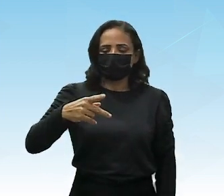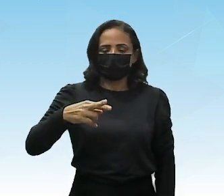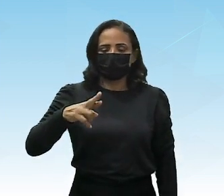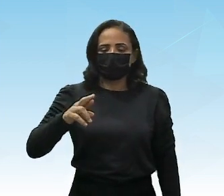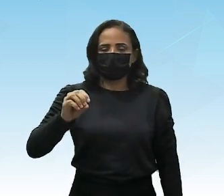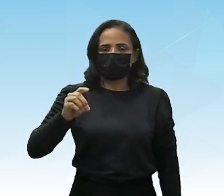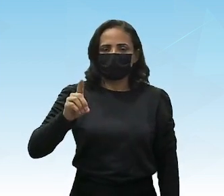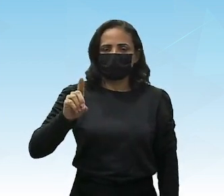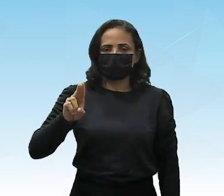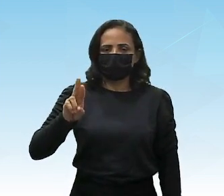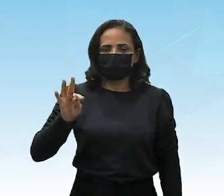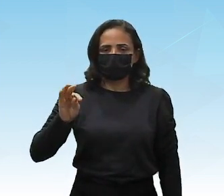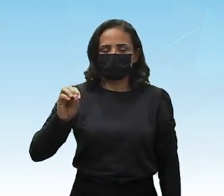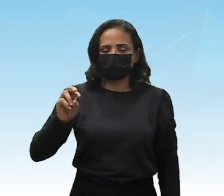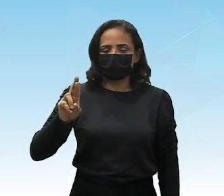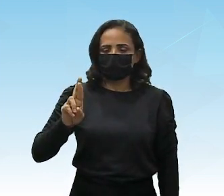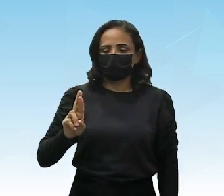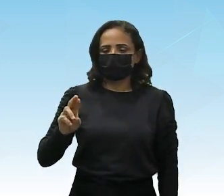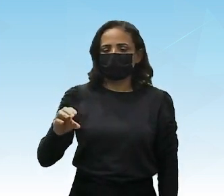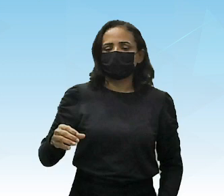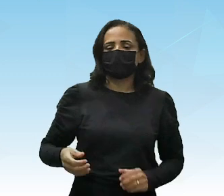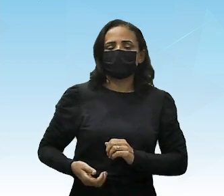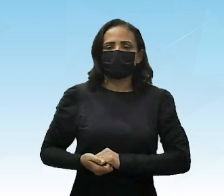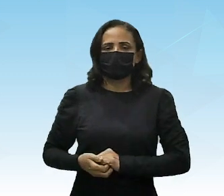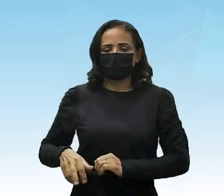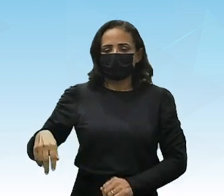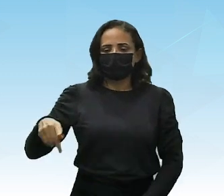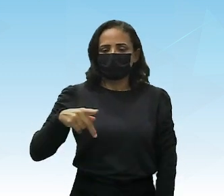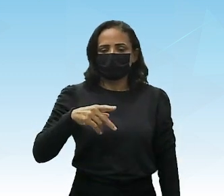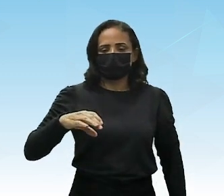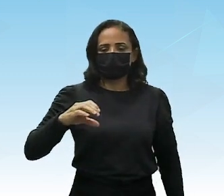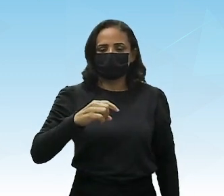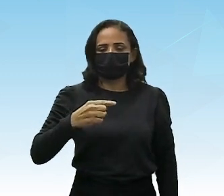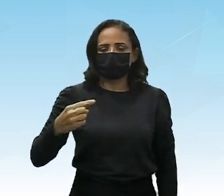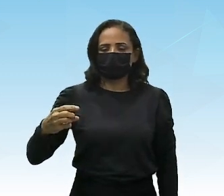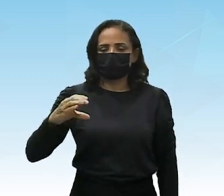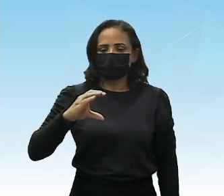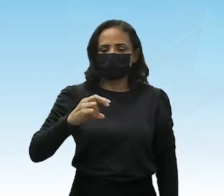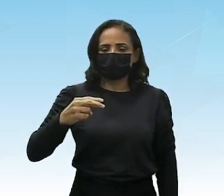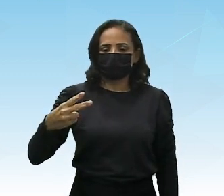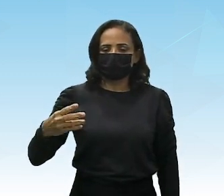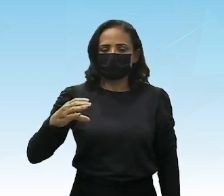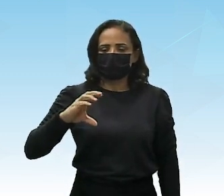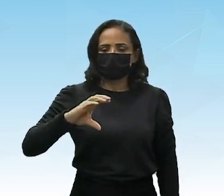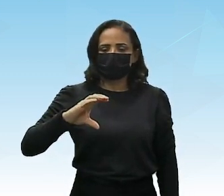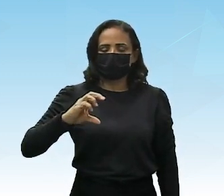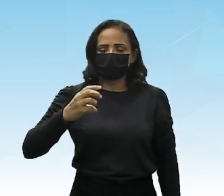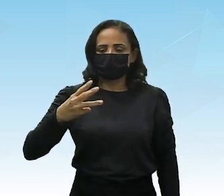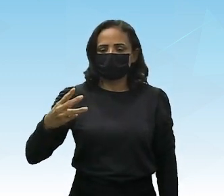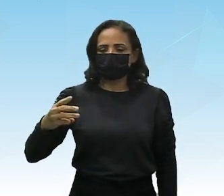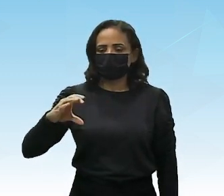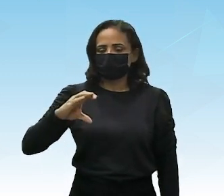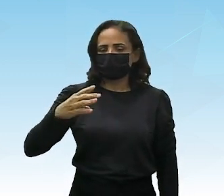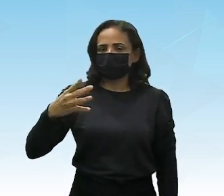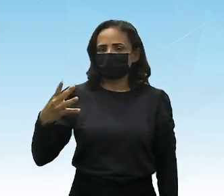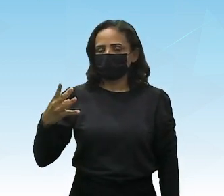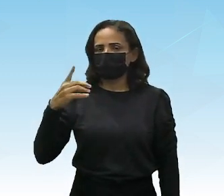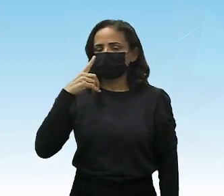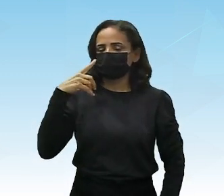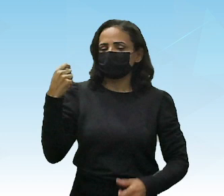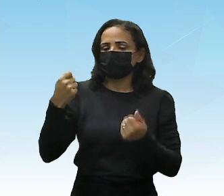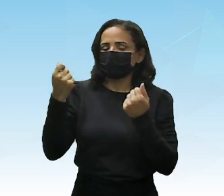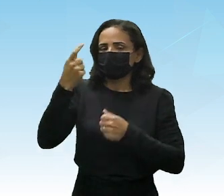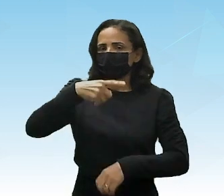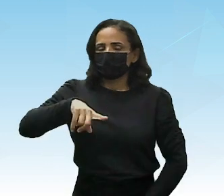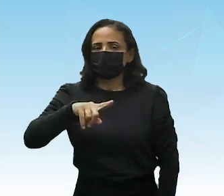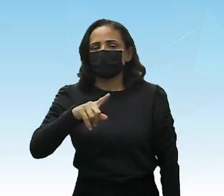consumidores primários, secundários, terciários e quaternários. O que é que eu preciso que vocês